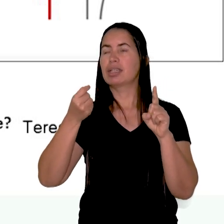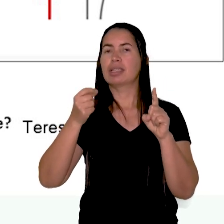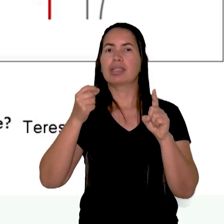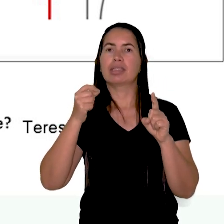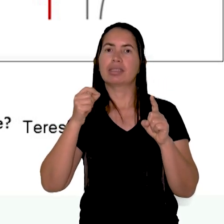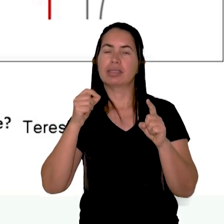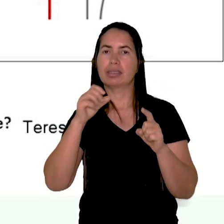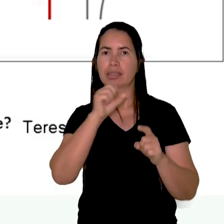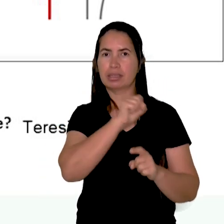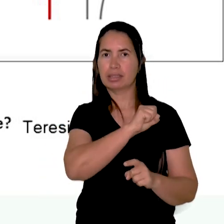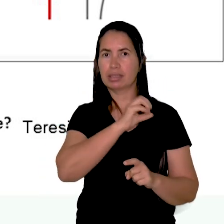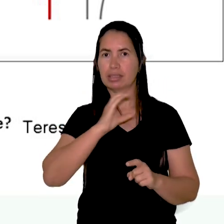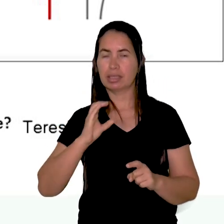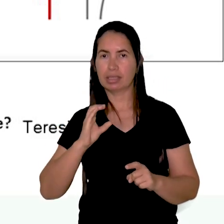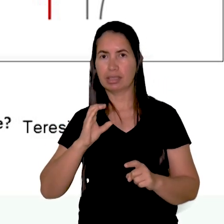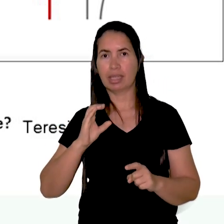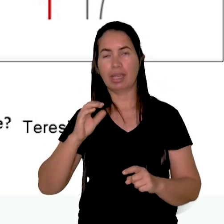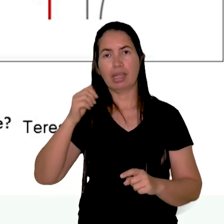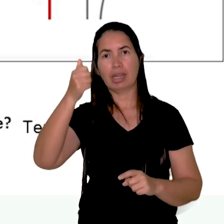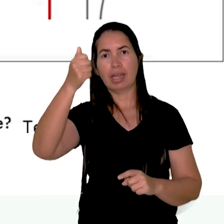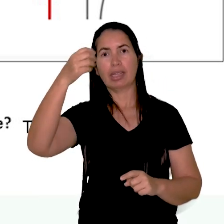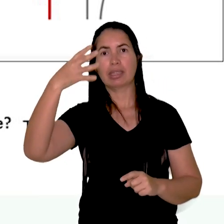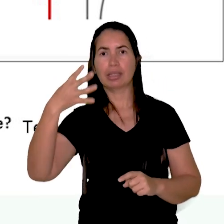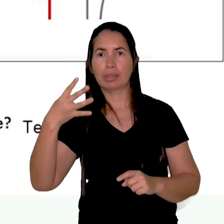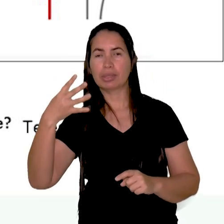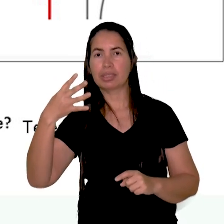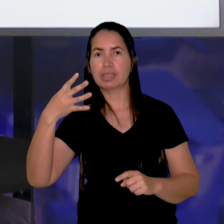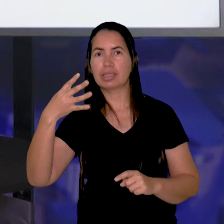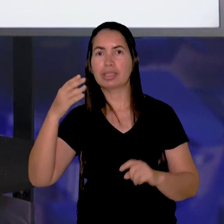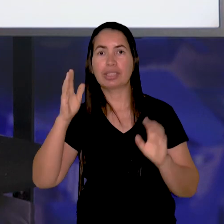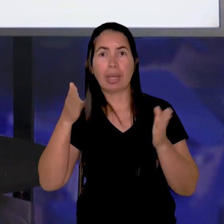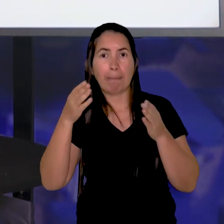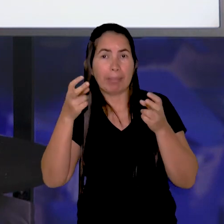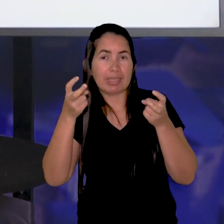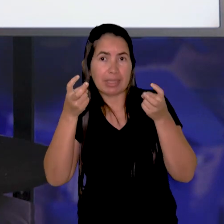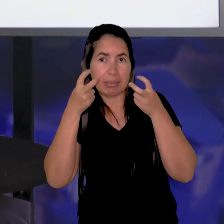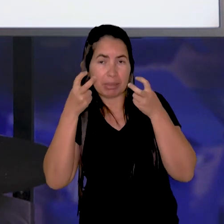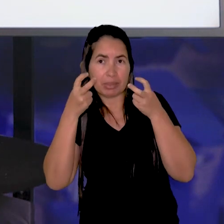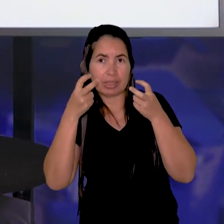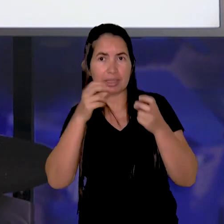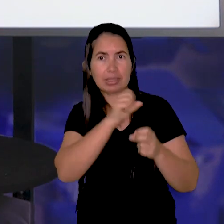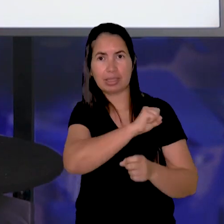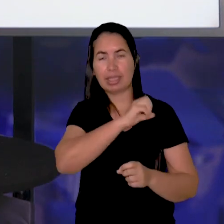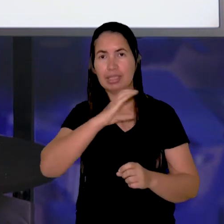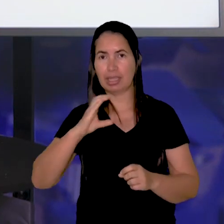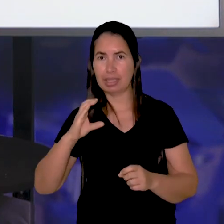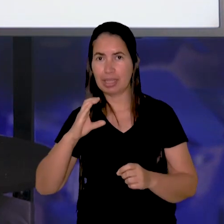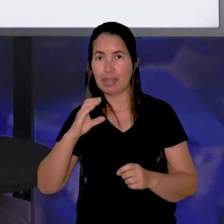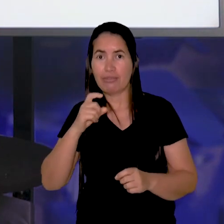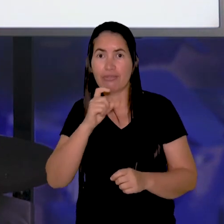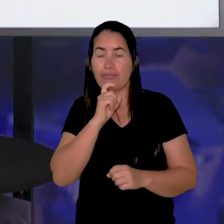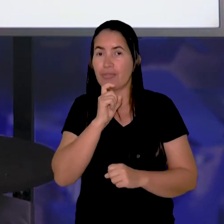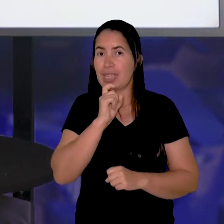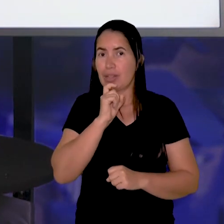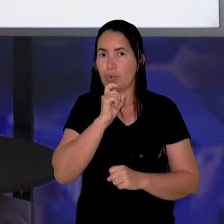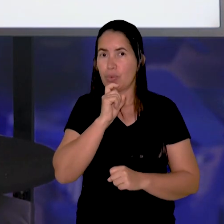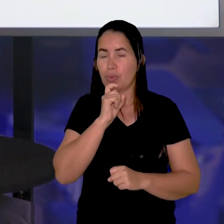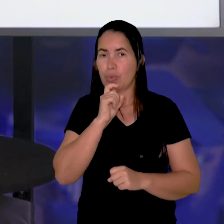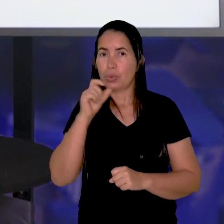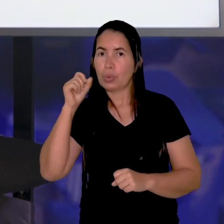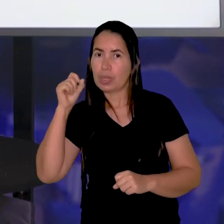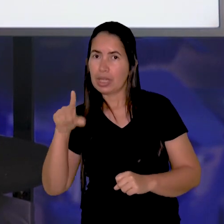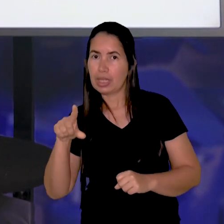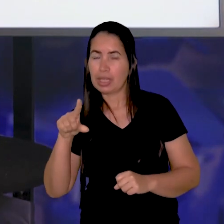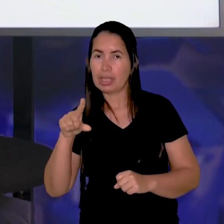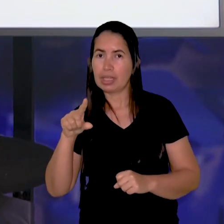Santa Catarina a mínima 14. Então, já estamos percebendo que Santa Catarina lá é mais frio do que